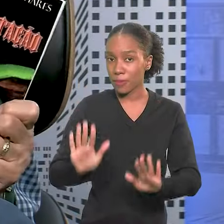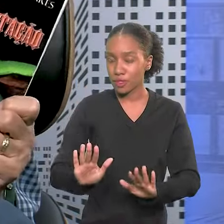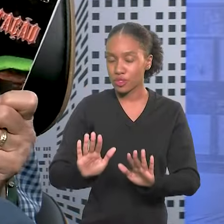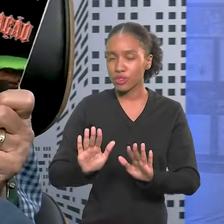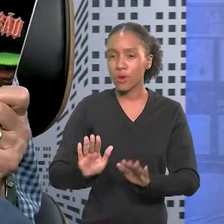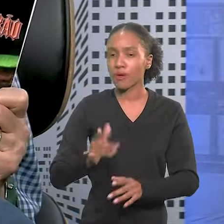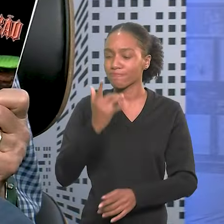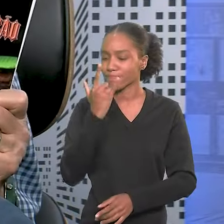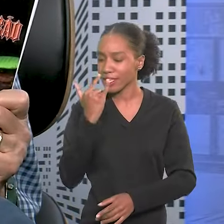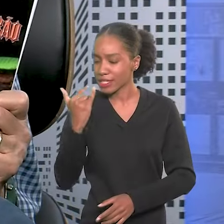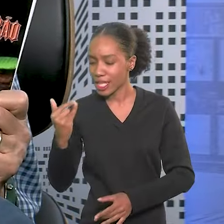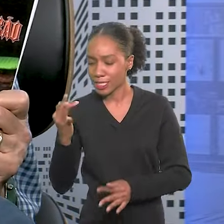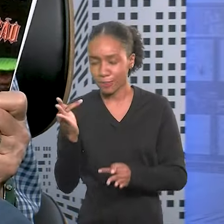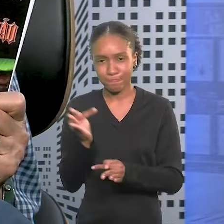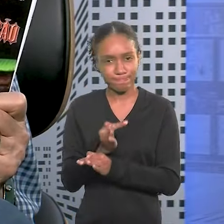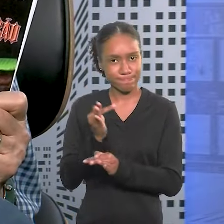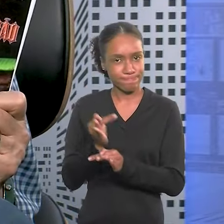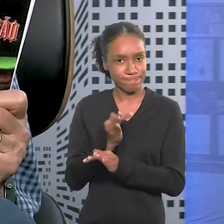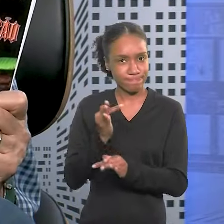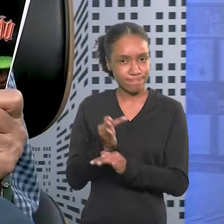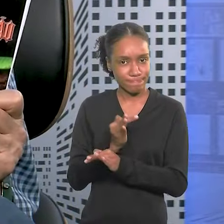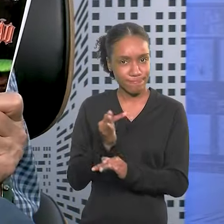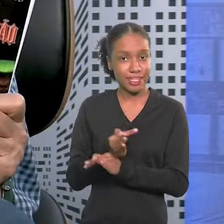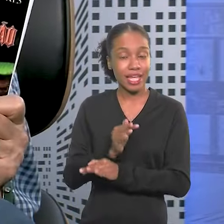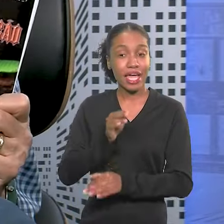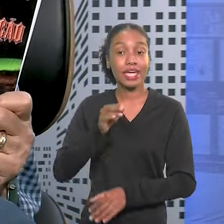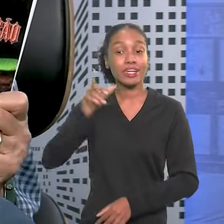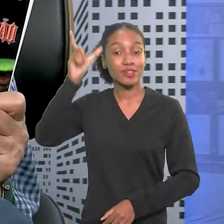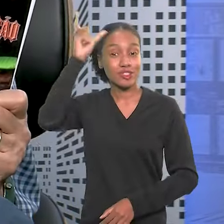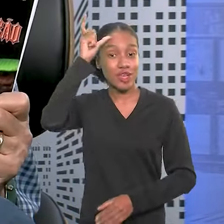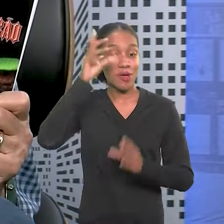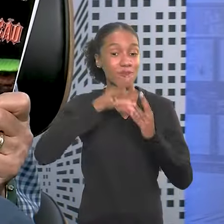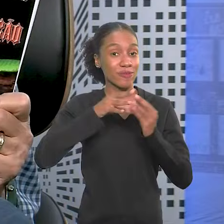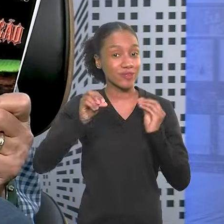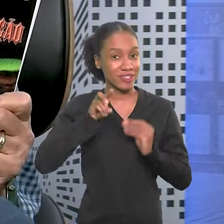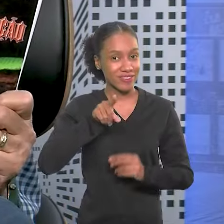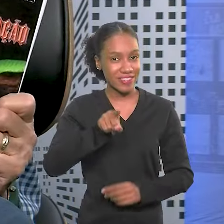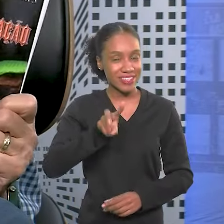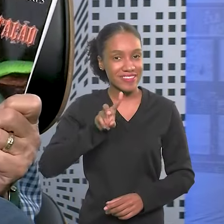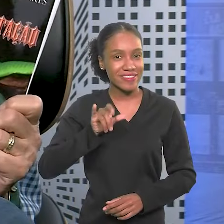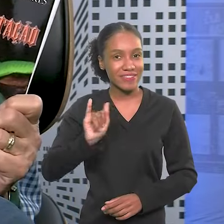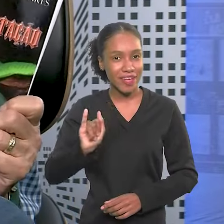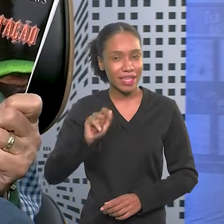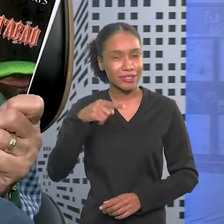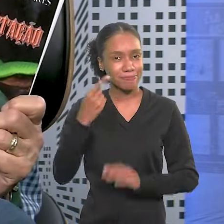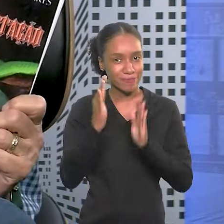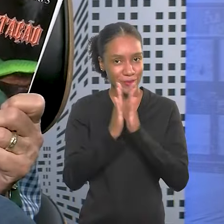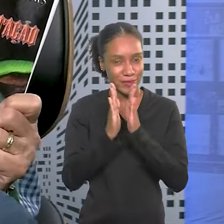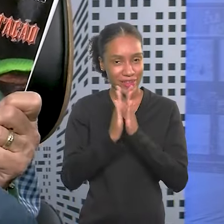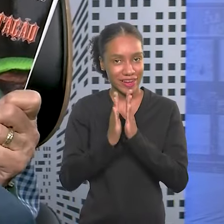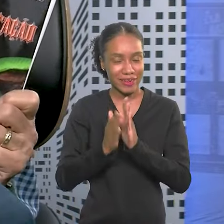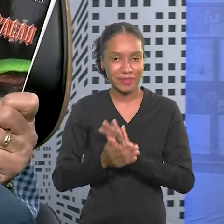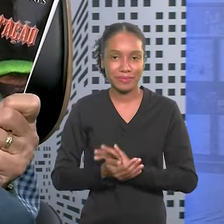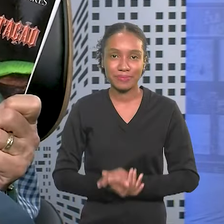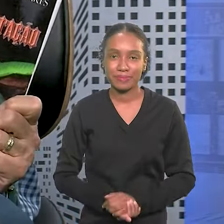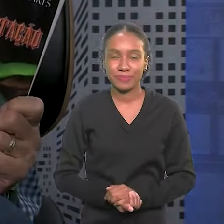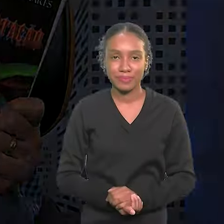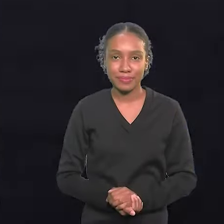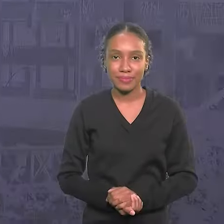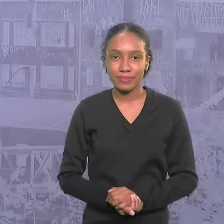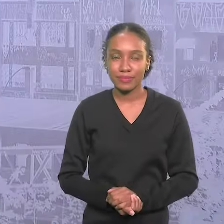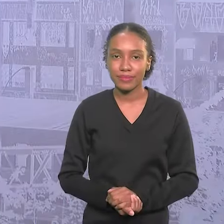resista à tentação resistir à tentação o diabo e ele fugirá de vós que a pouco eu oro por